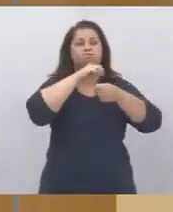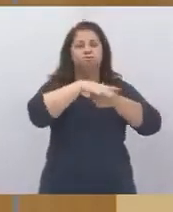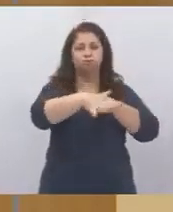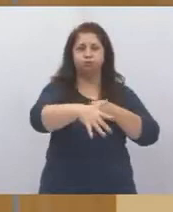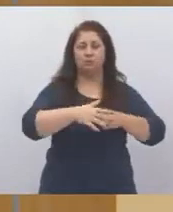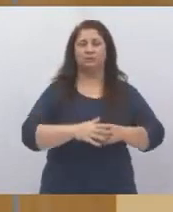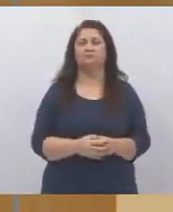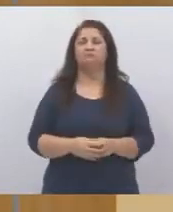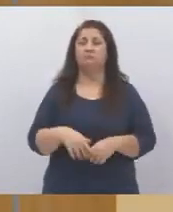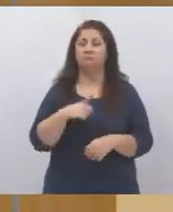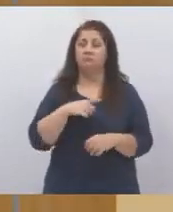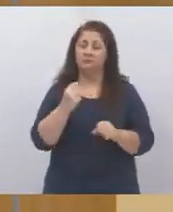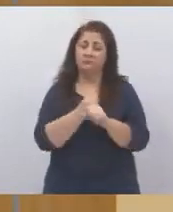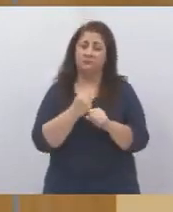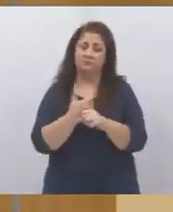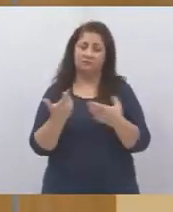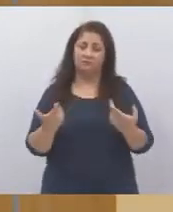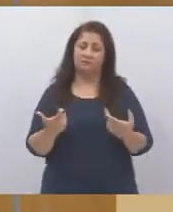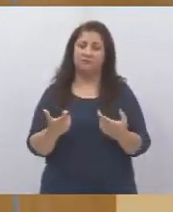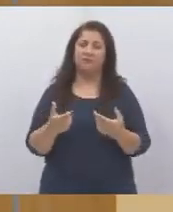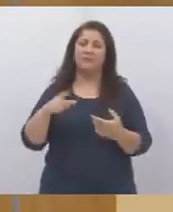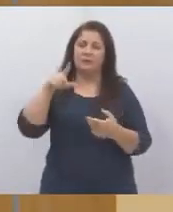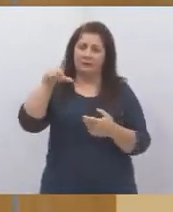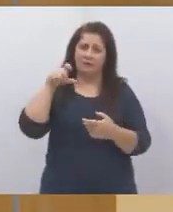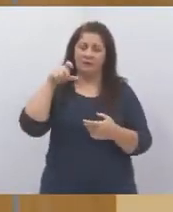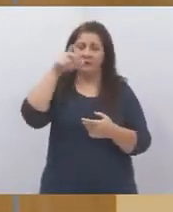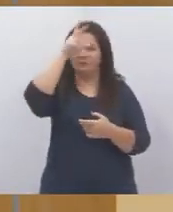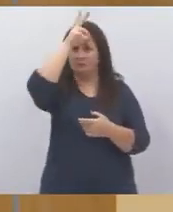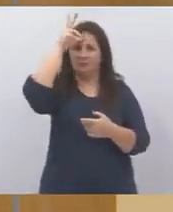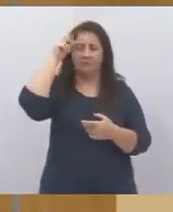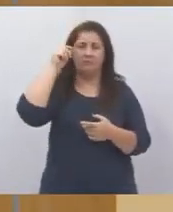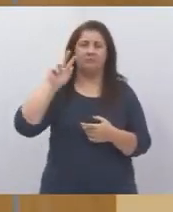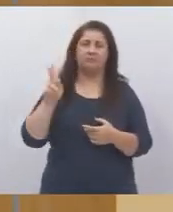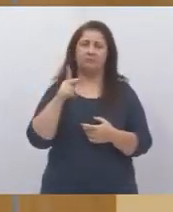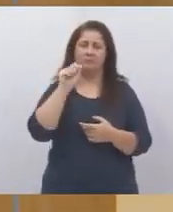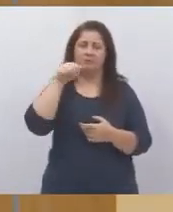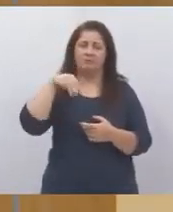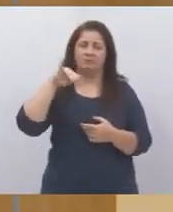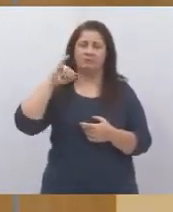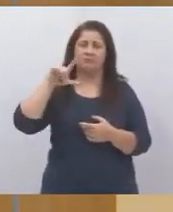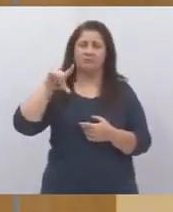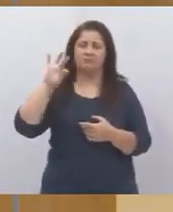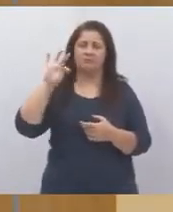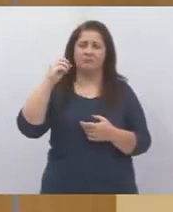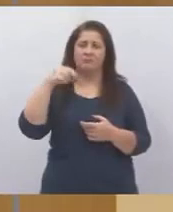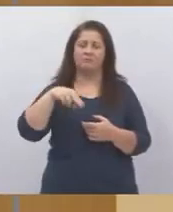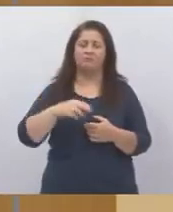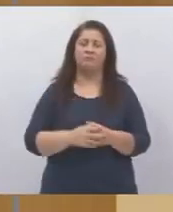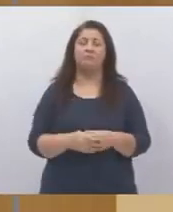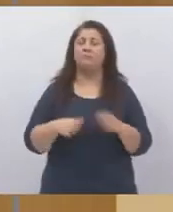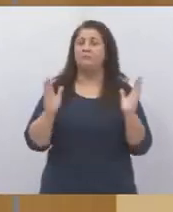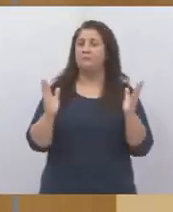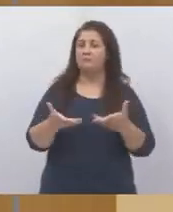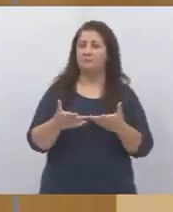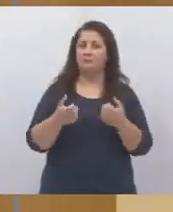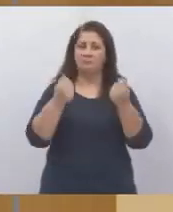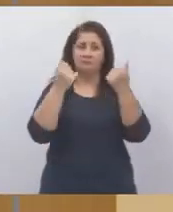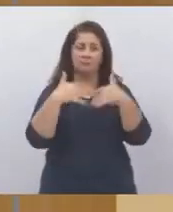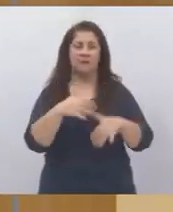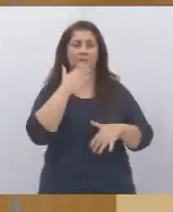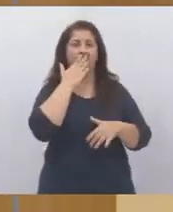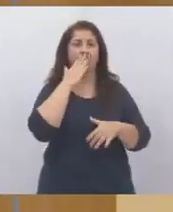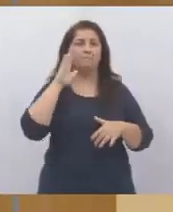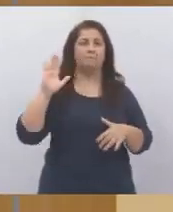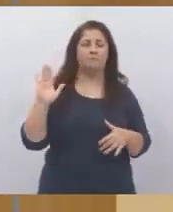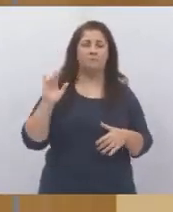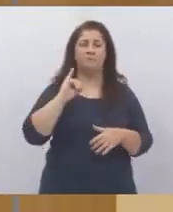foi feito também no governo do prefeito Hamilton então obras foram feitas agora eu quero me debruçar Aqui sobre as promessas